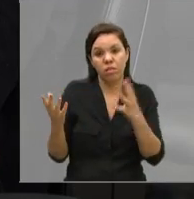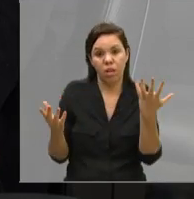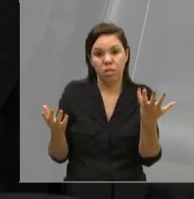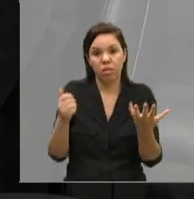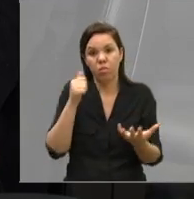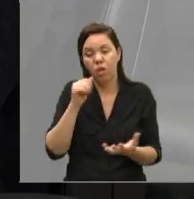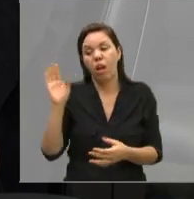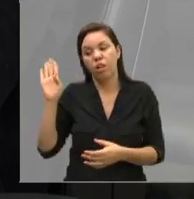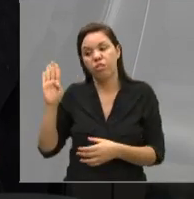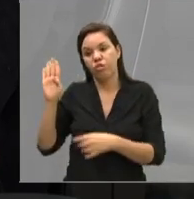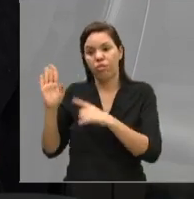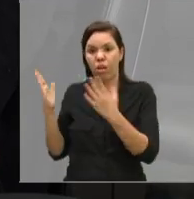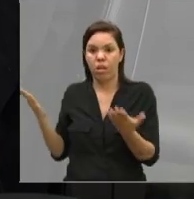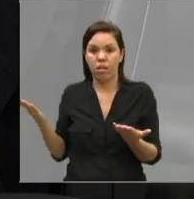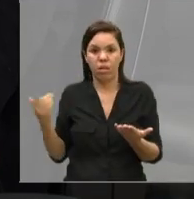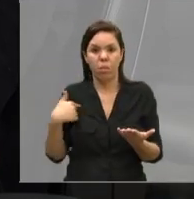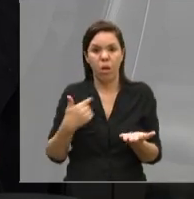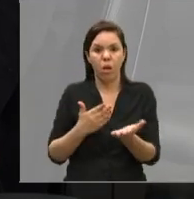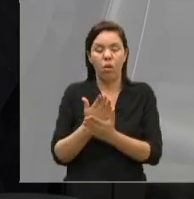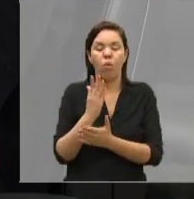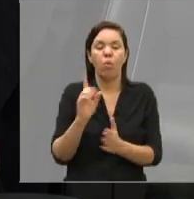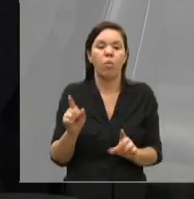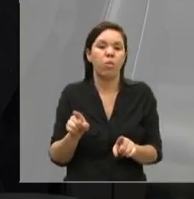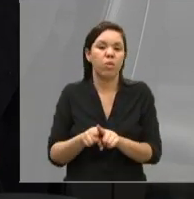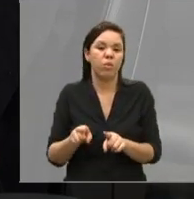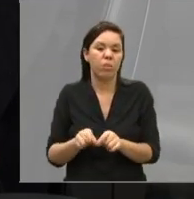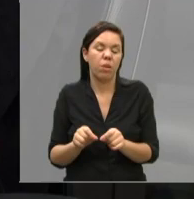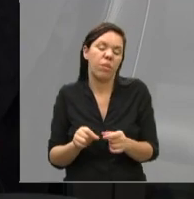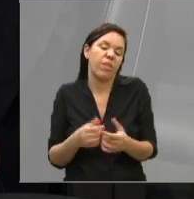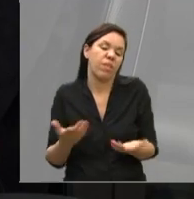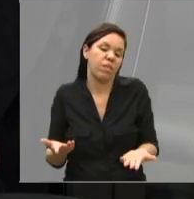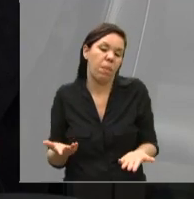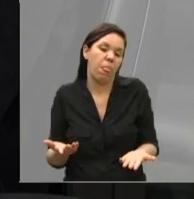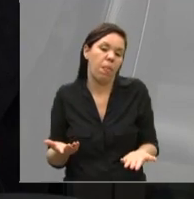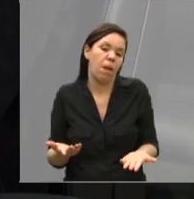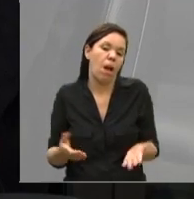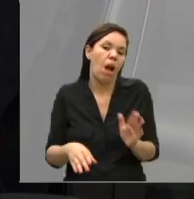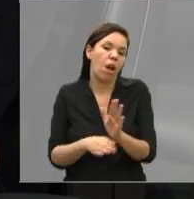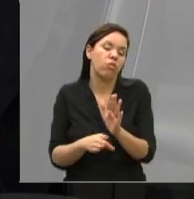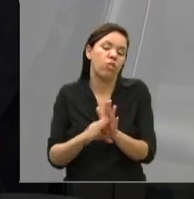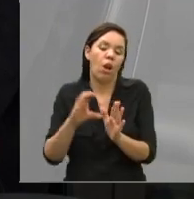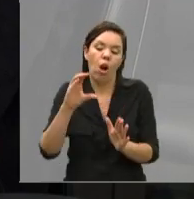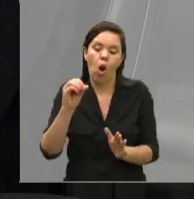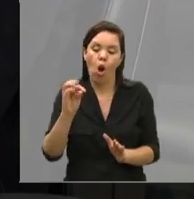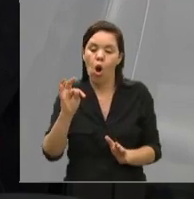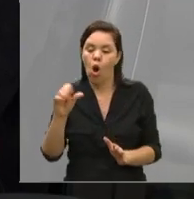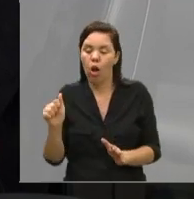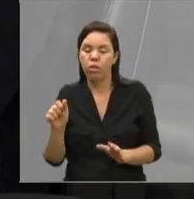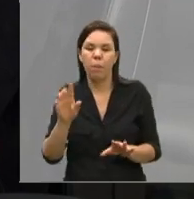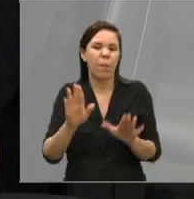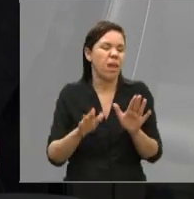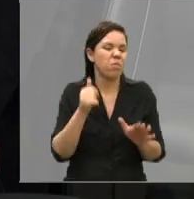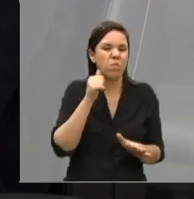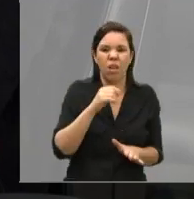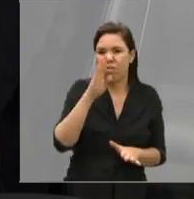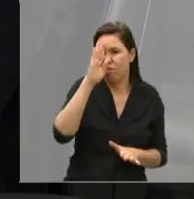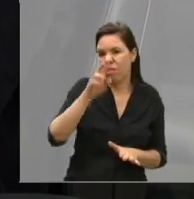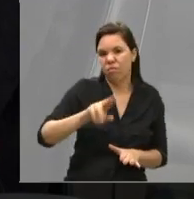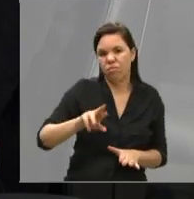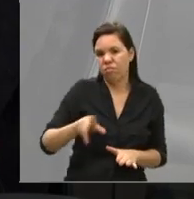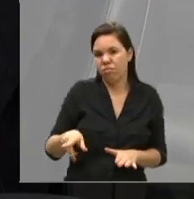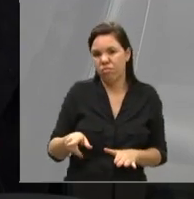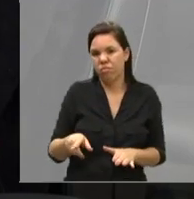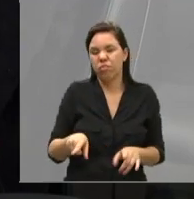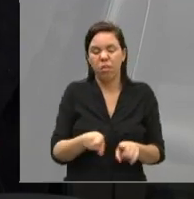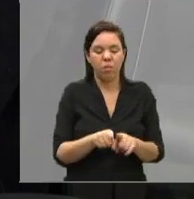saem candidatas para cumprir as cotas, para preencher a chapa, mas elas não são prioridade, seja investimento,